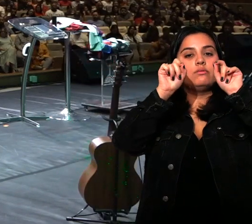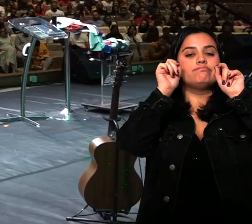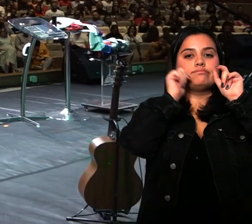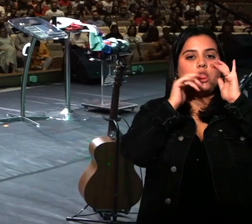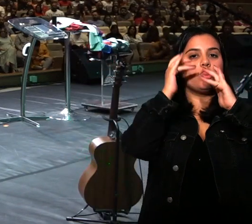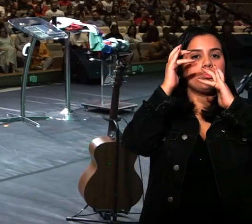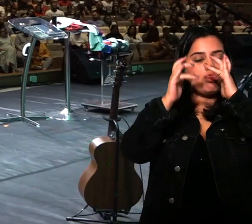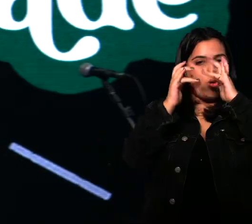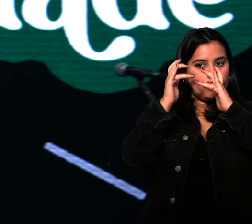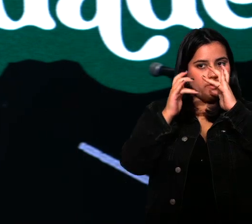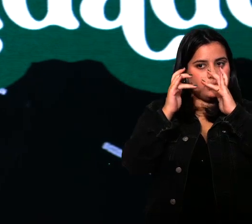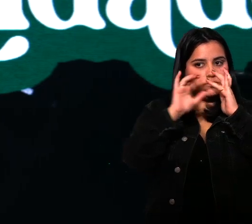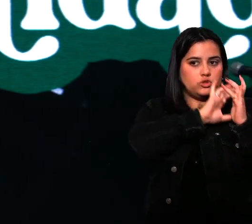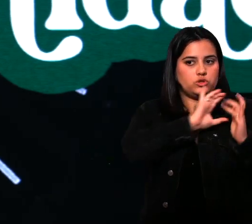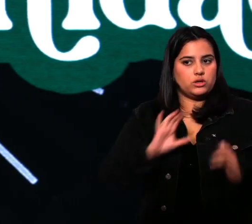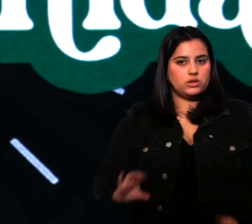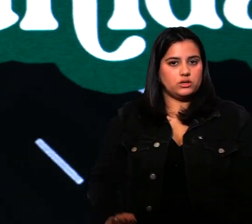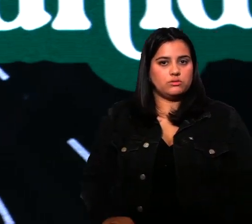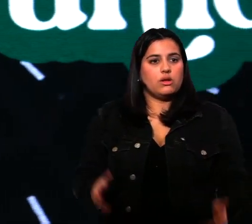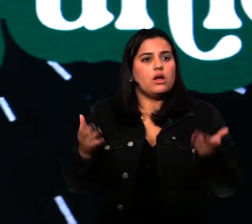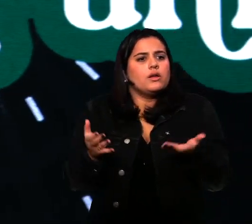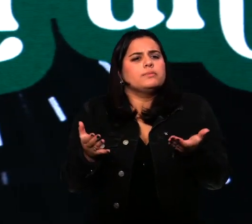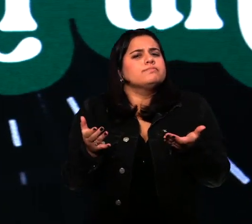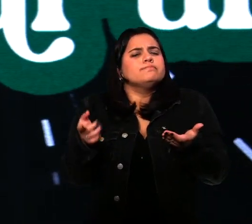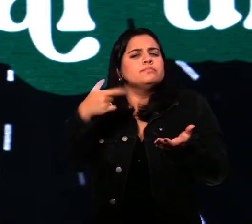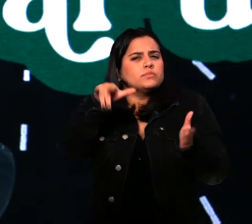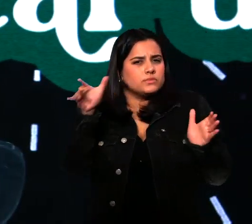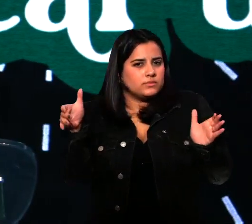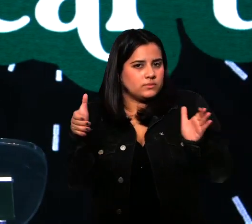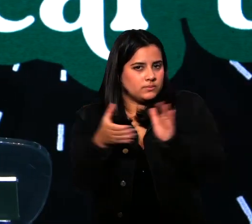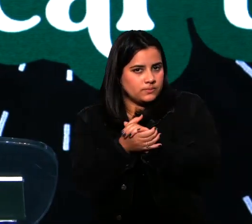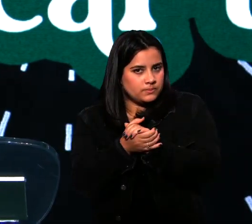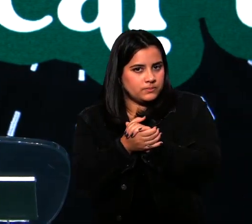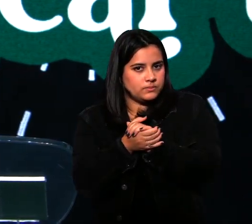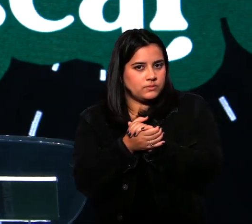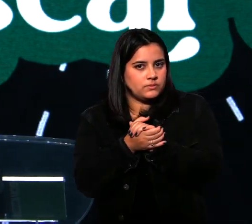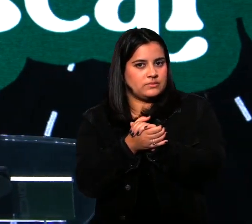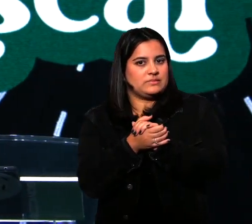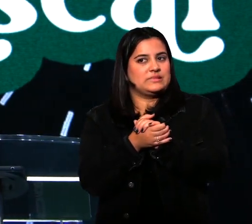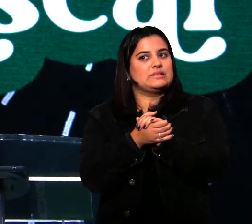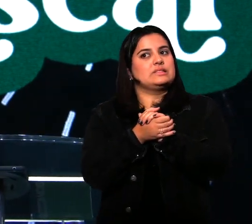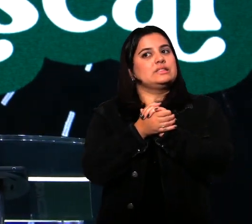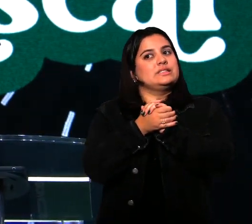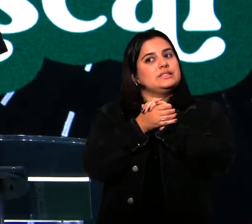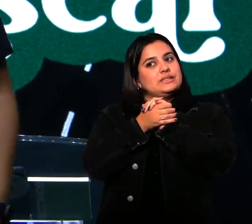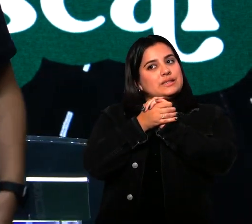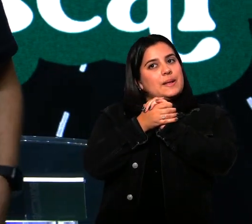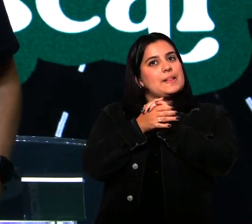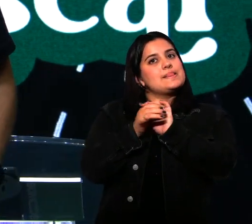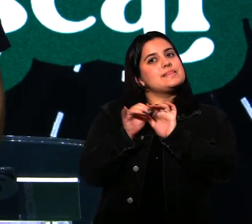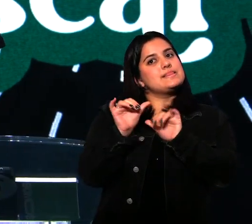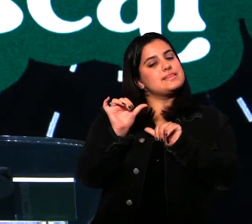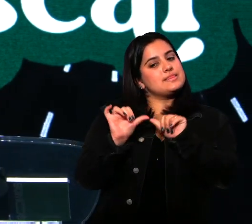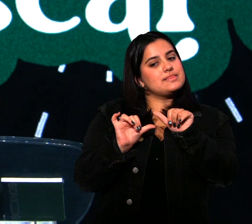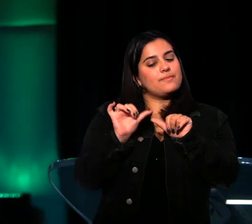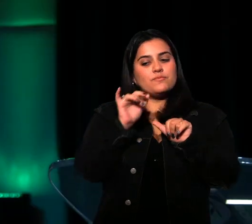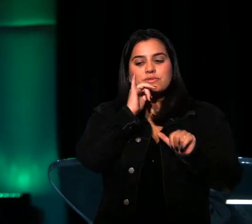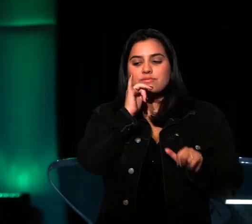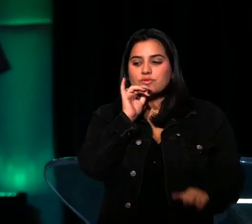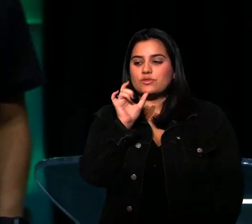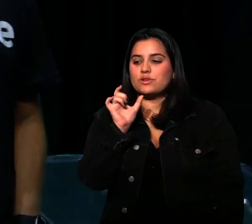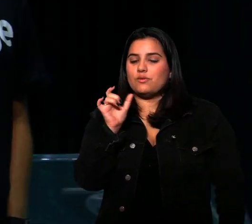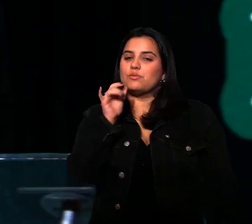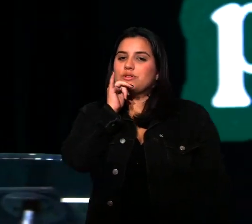Agora, quando você se casa, muda um pouco a maneira de conjugar os verbos no casamento. Quando